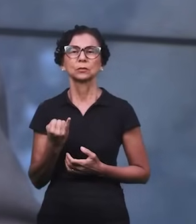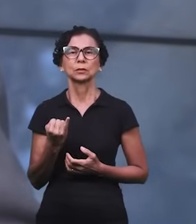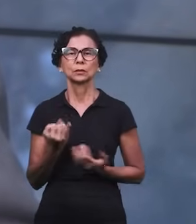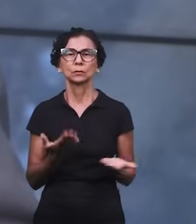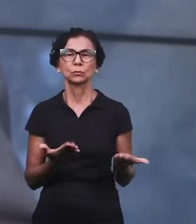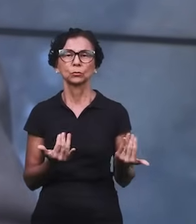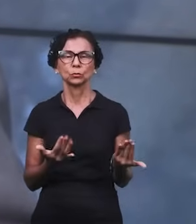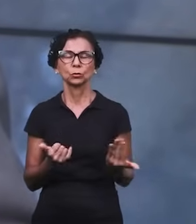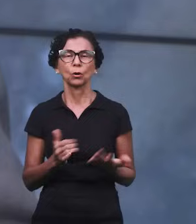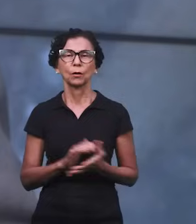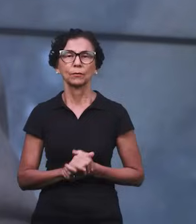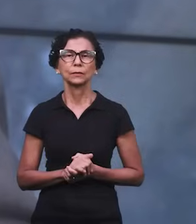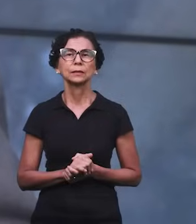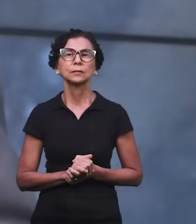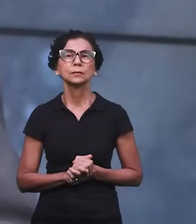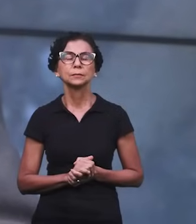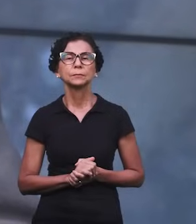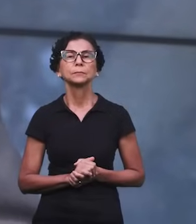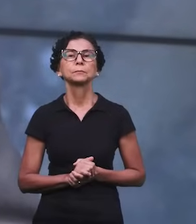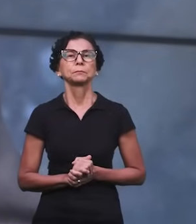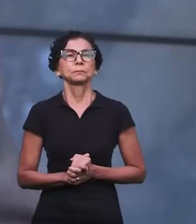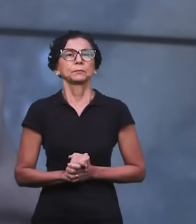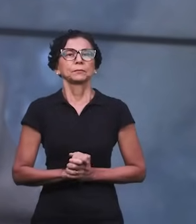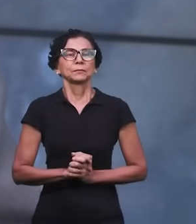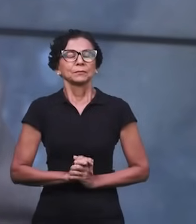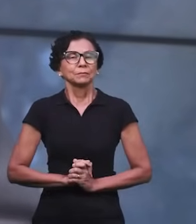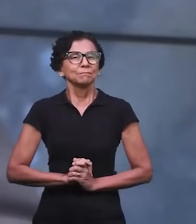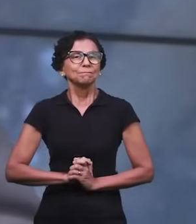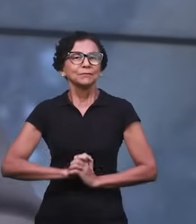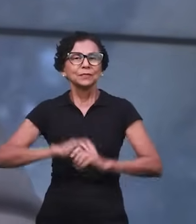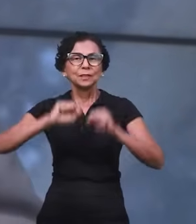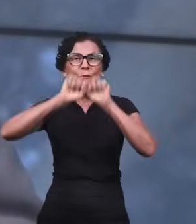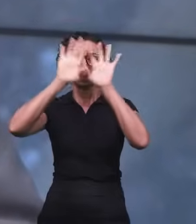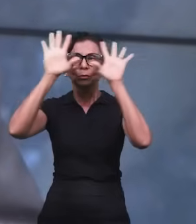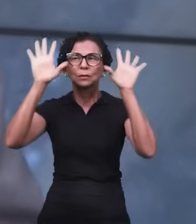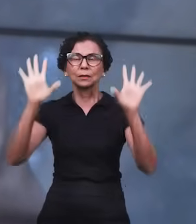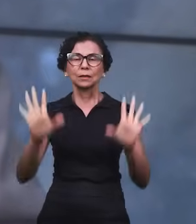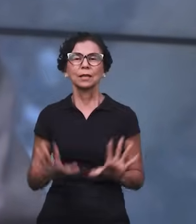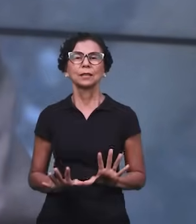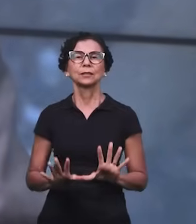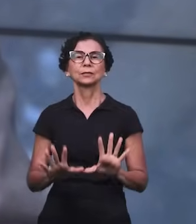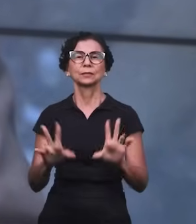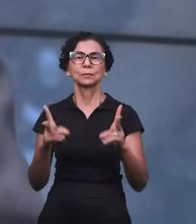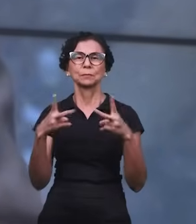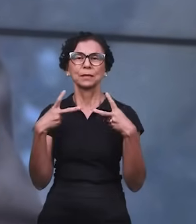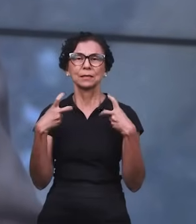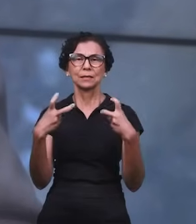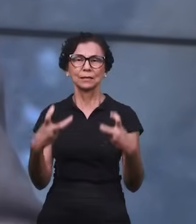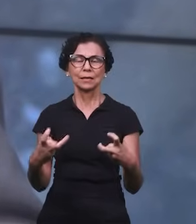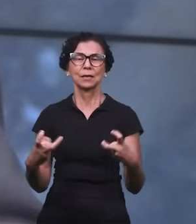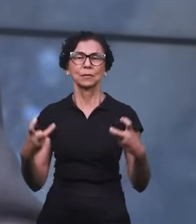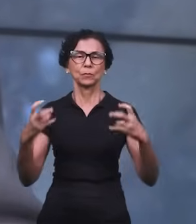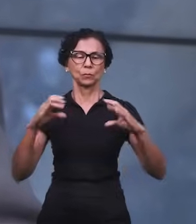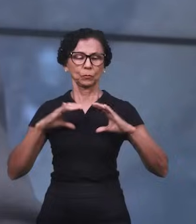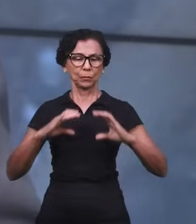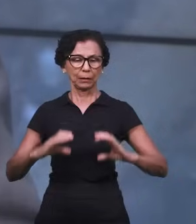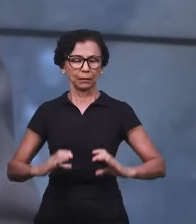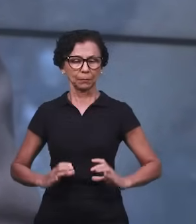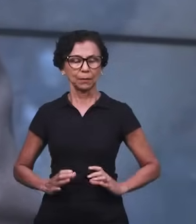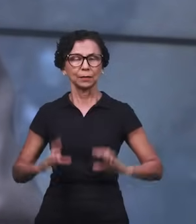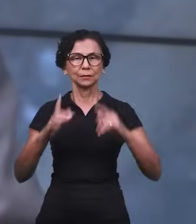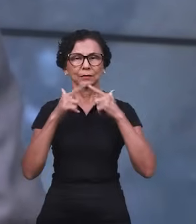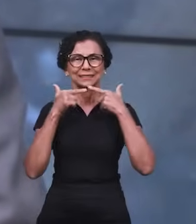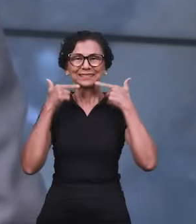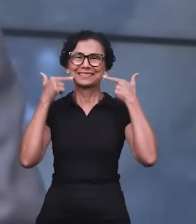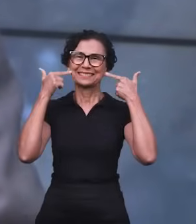de Deus. Ele tem isso transparece no seu olhar, transparece na sua postura, transparece nas suas palavras, no